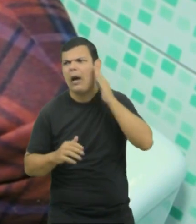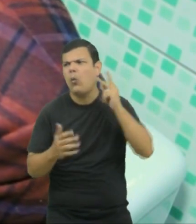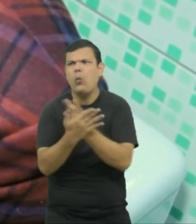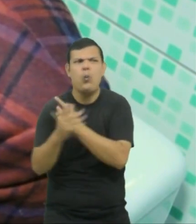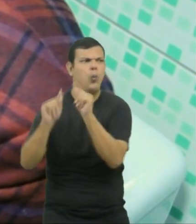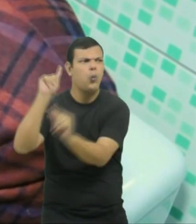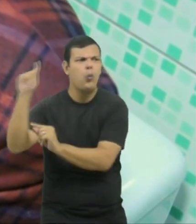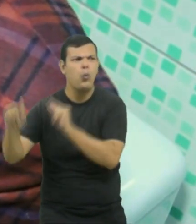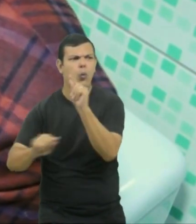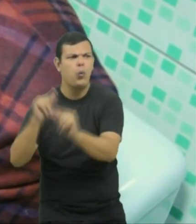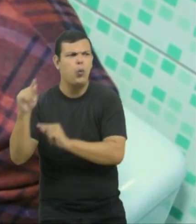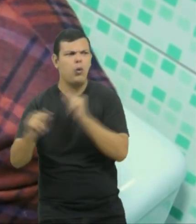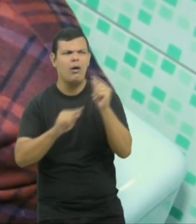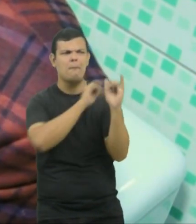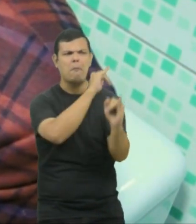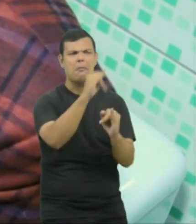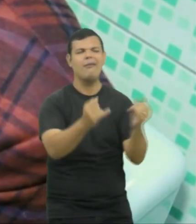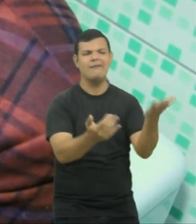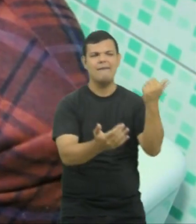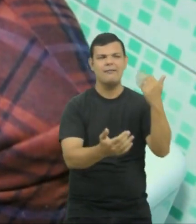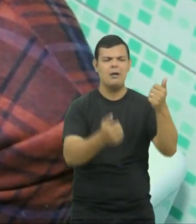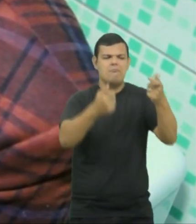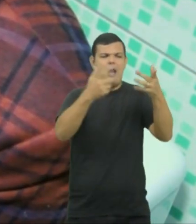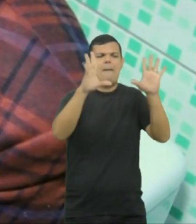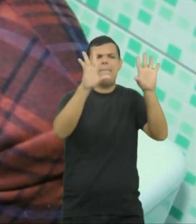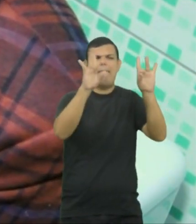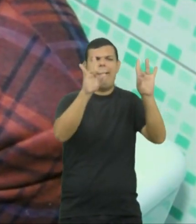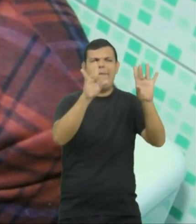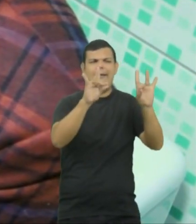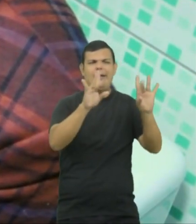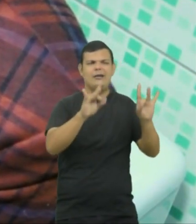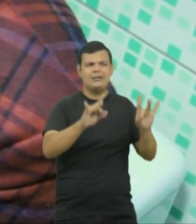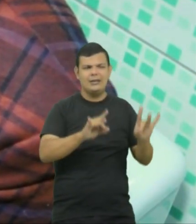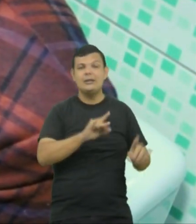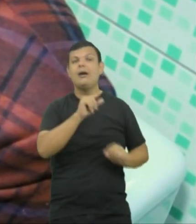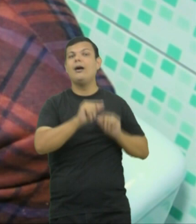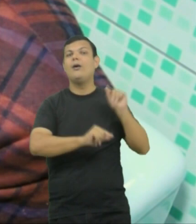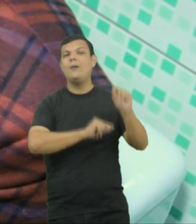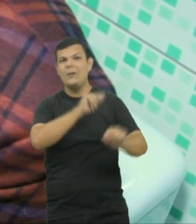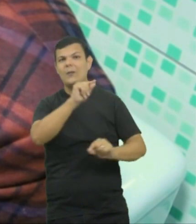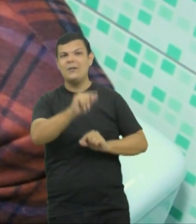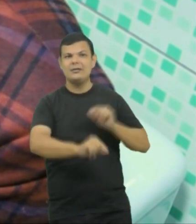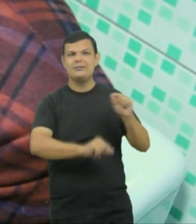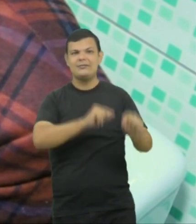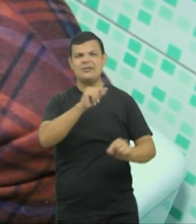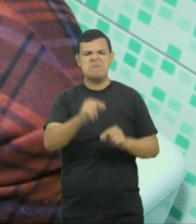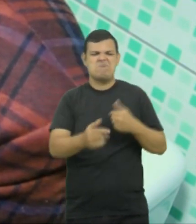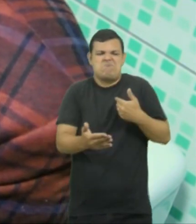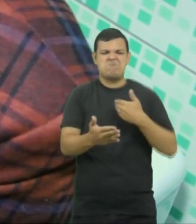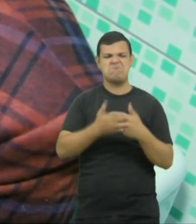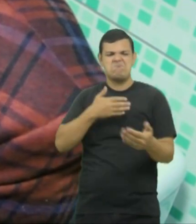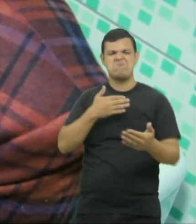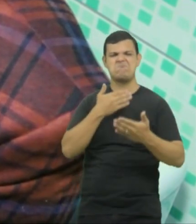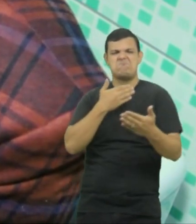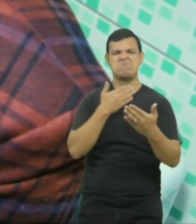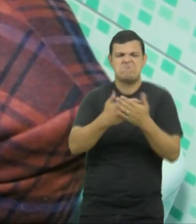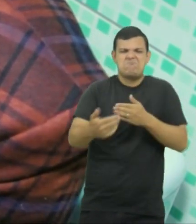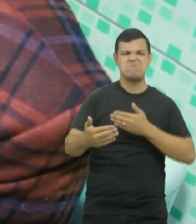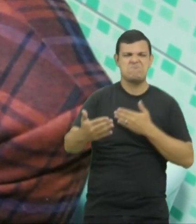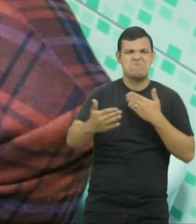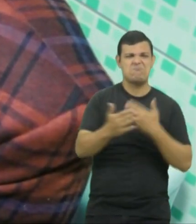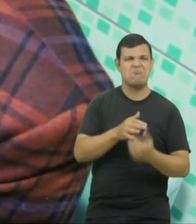vazou lá em algum noticiário. Um amigo meu que me contou. E já não